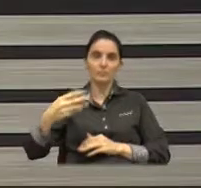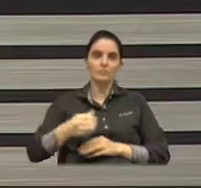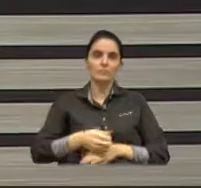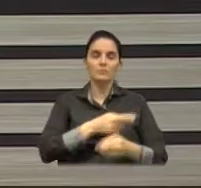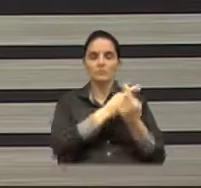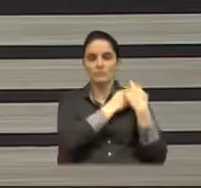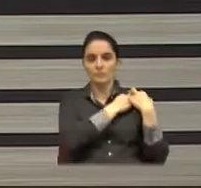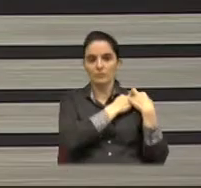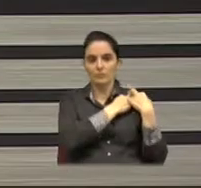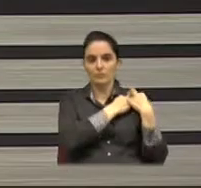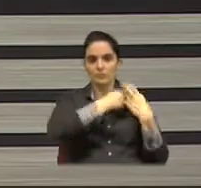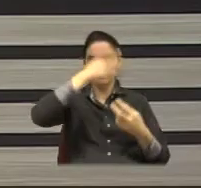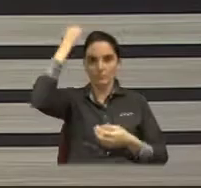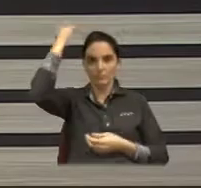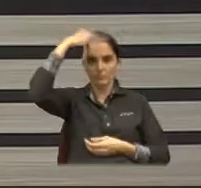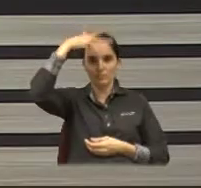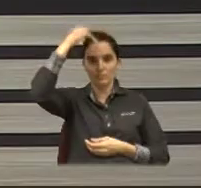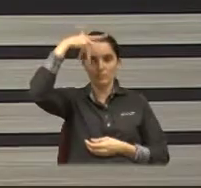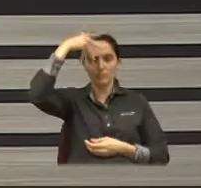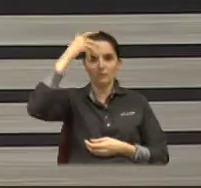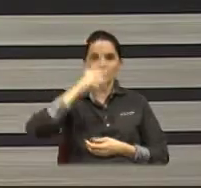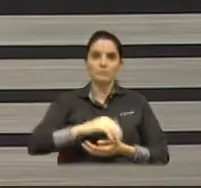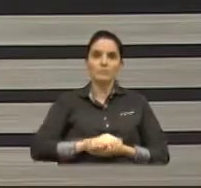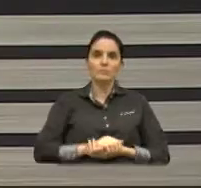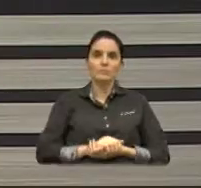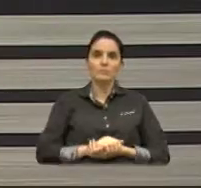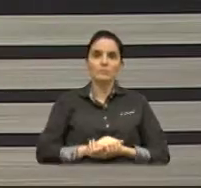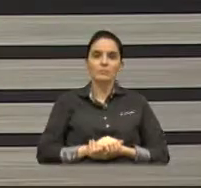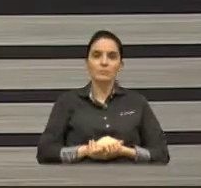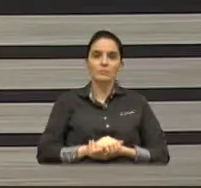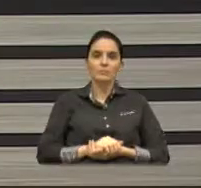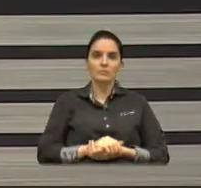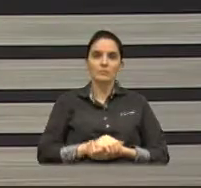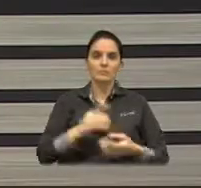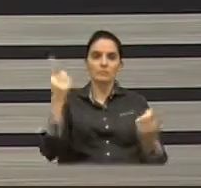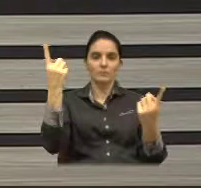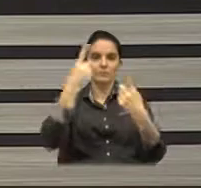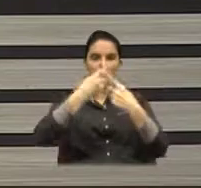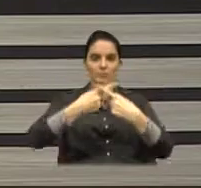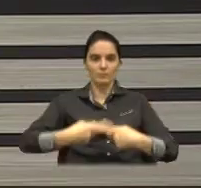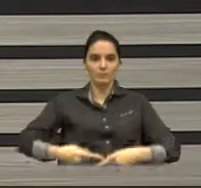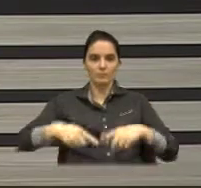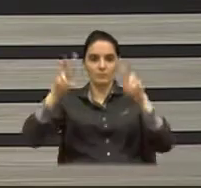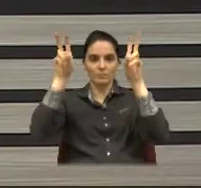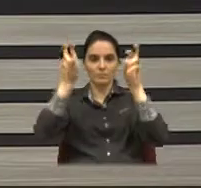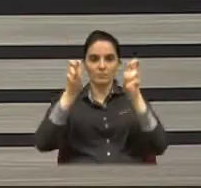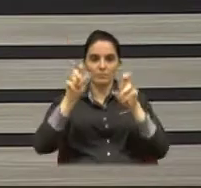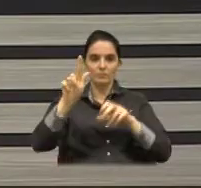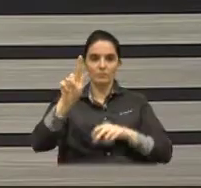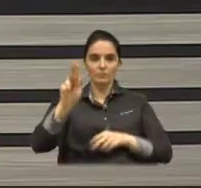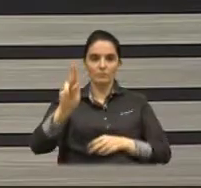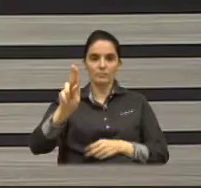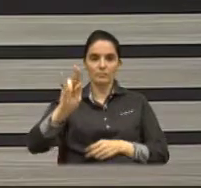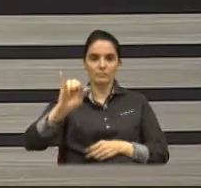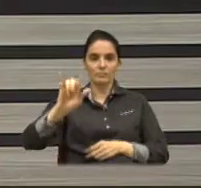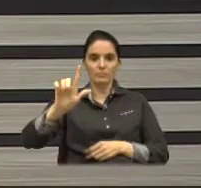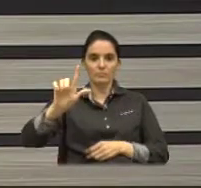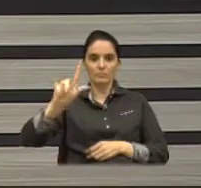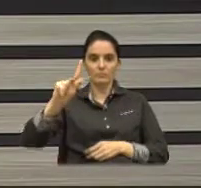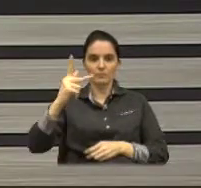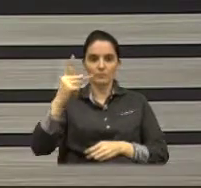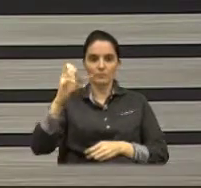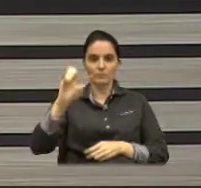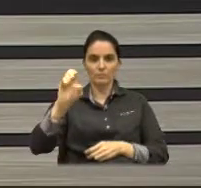113/2017, de autoria da nova vereadora Érica Cristina Tecmoia, que inclui o campeonato Guilherme Guido de natação no calendário